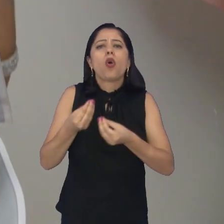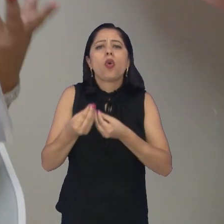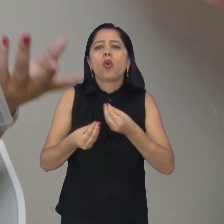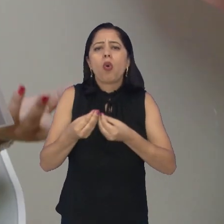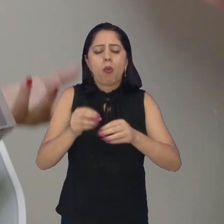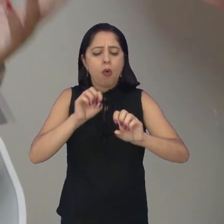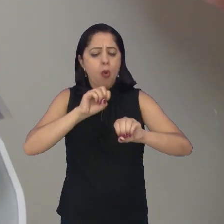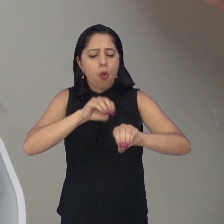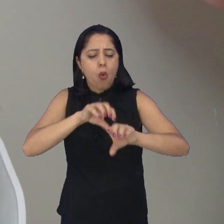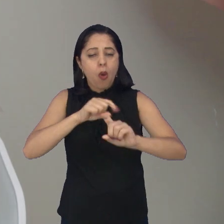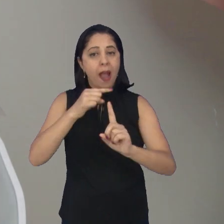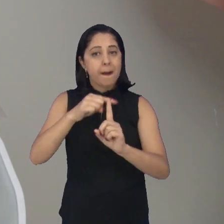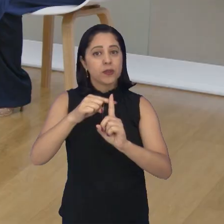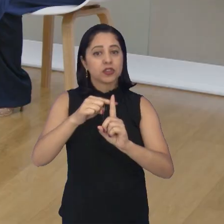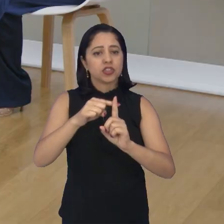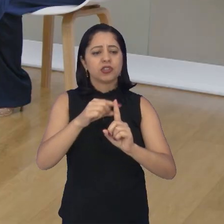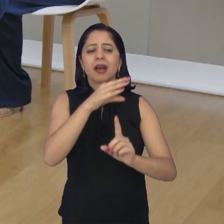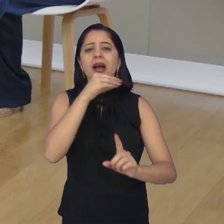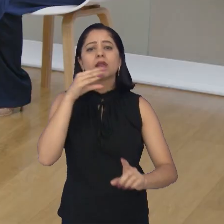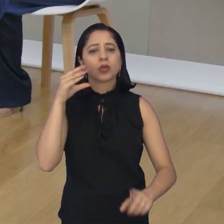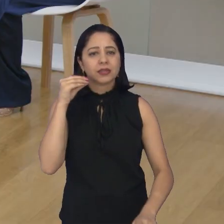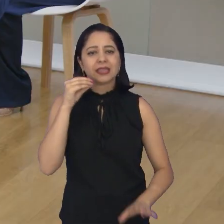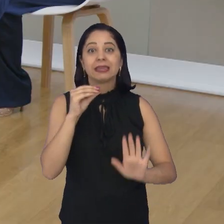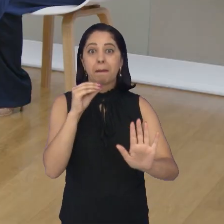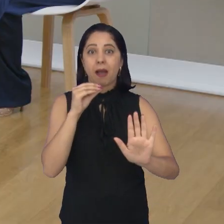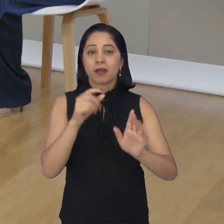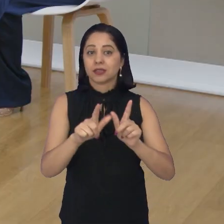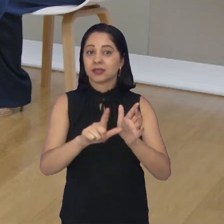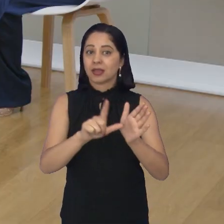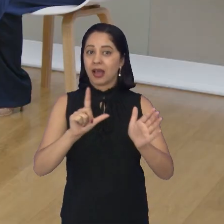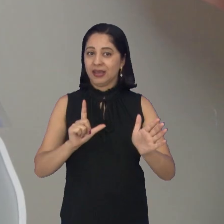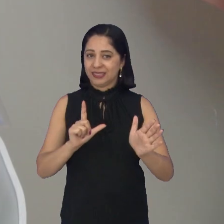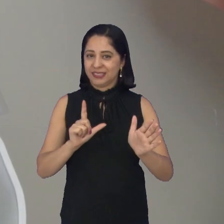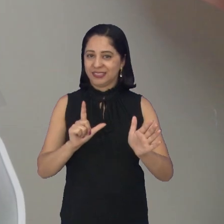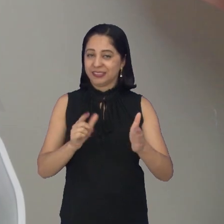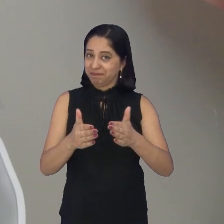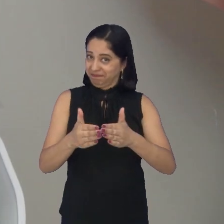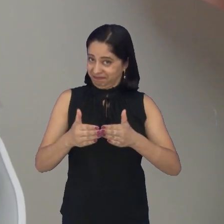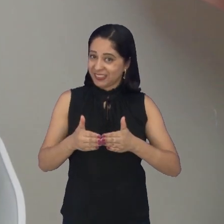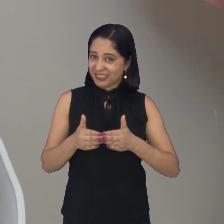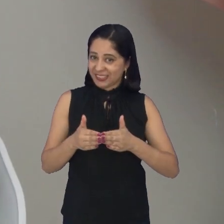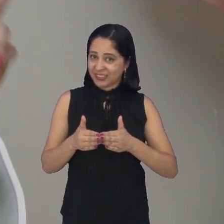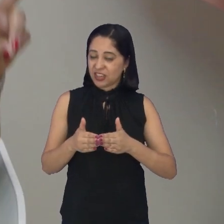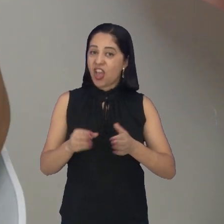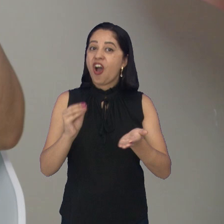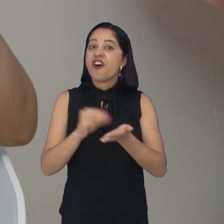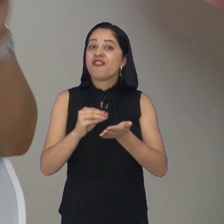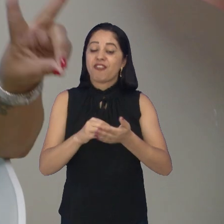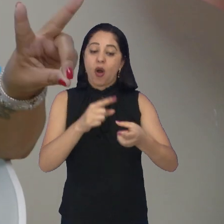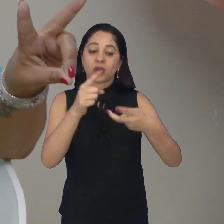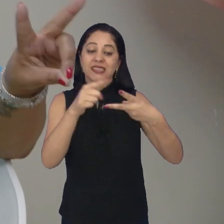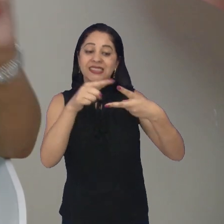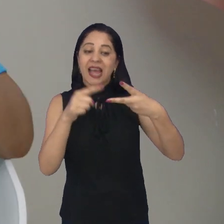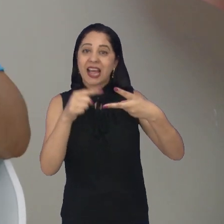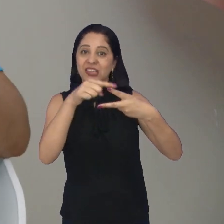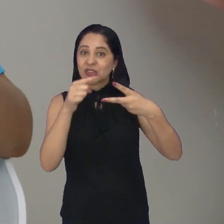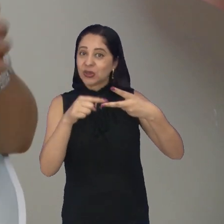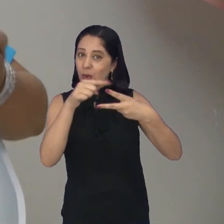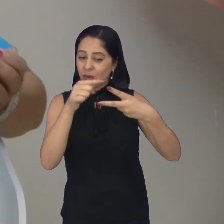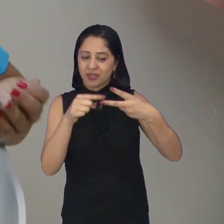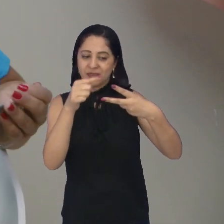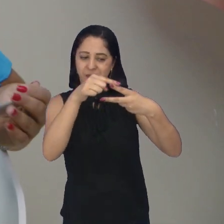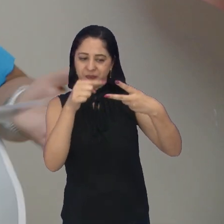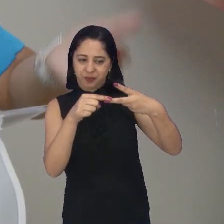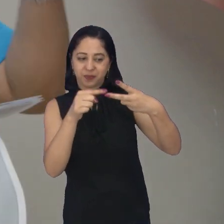a educação positiva com os adolescentes. Só que antes disso, eu vou pedir licença aqui para o telespectador, que nós ficamos devendo 2 tópicos da